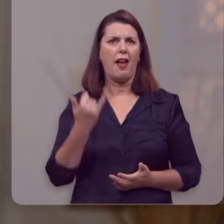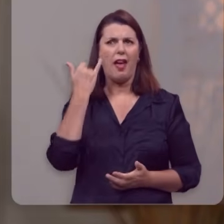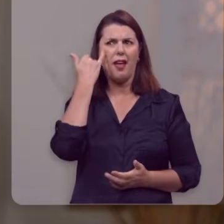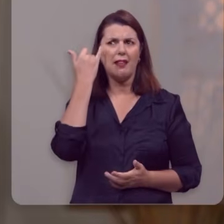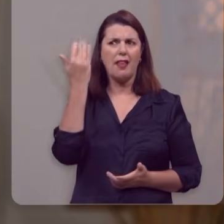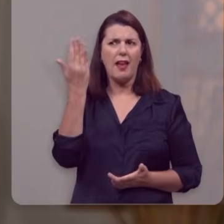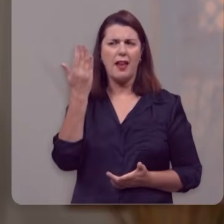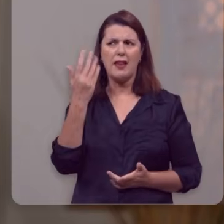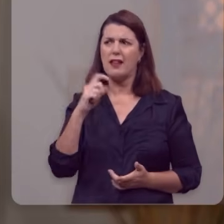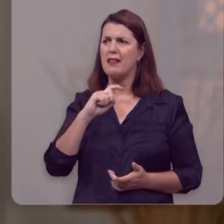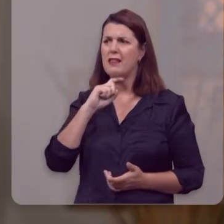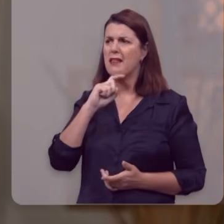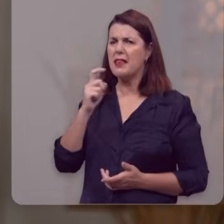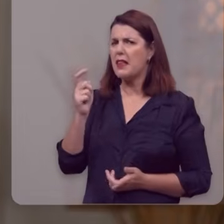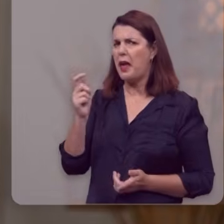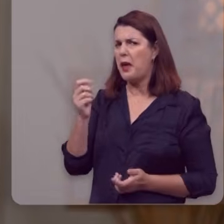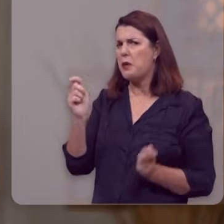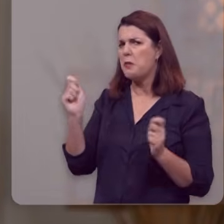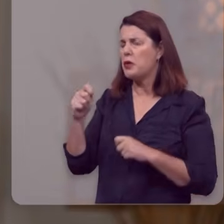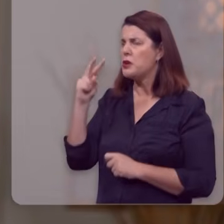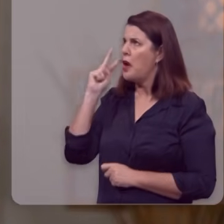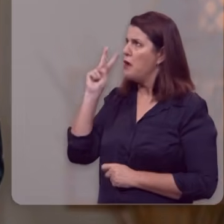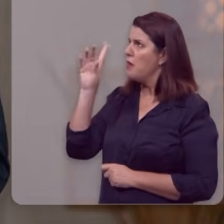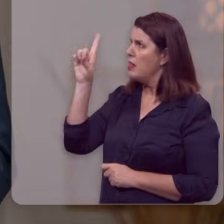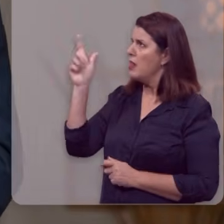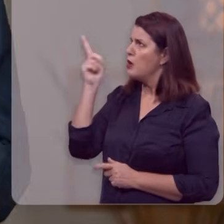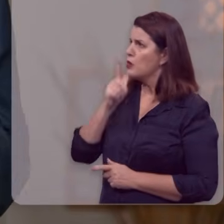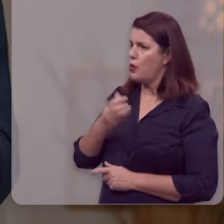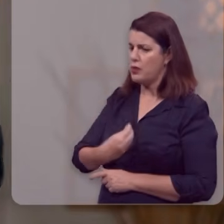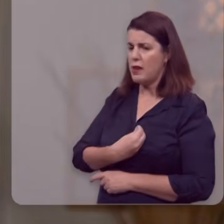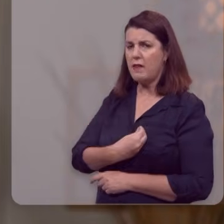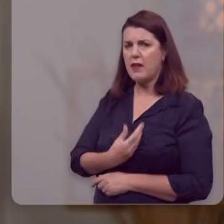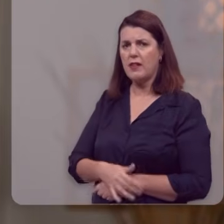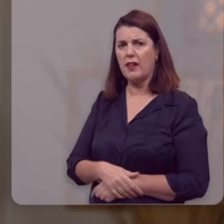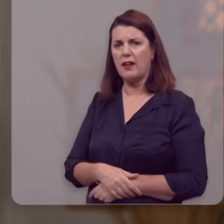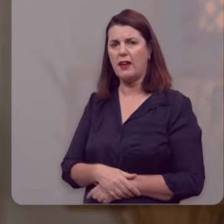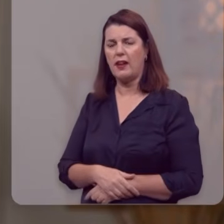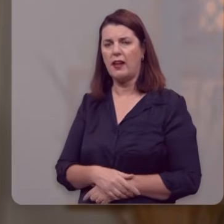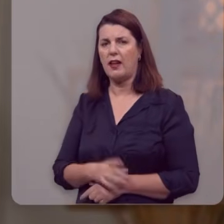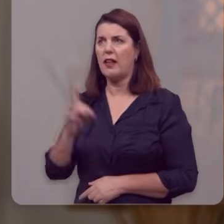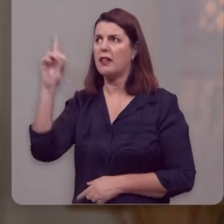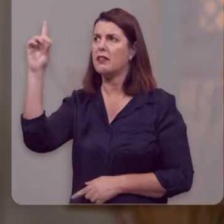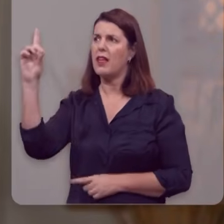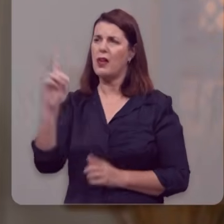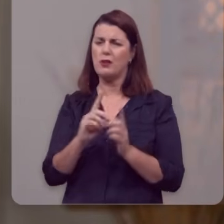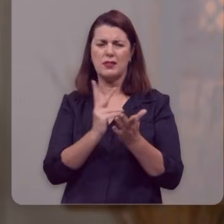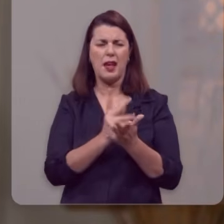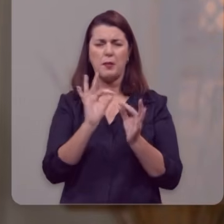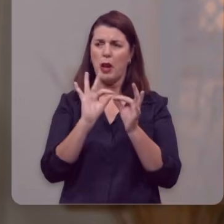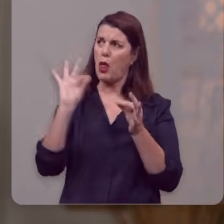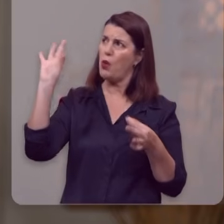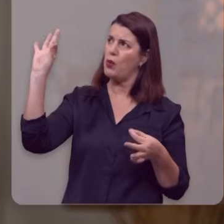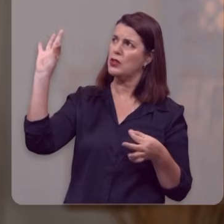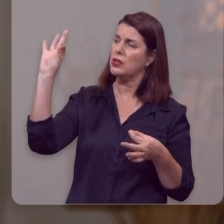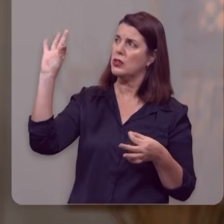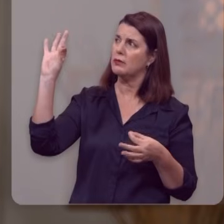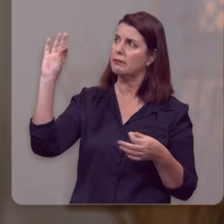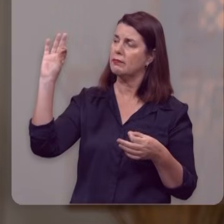é que ninguém podia ver a Deus e sobreviver. Deus então rompe a distância e